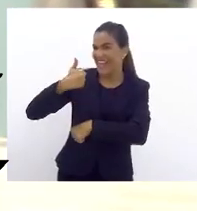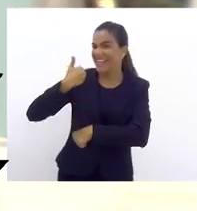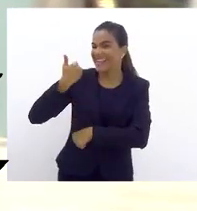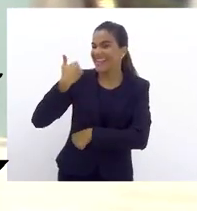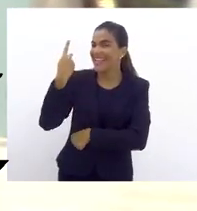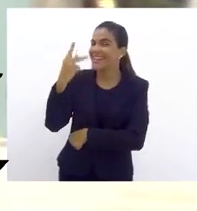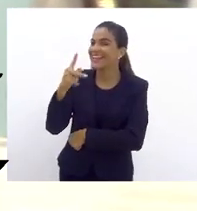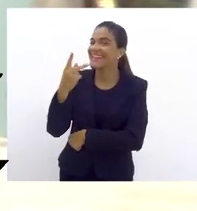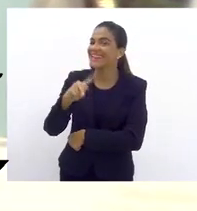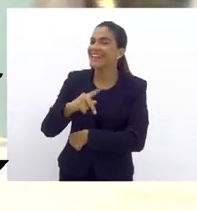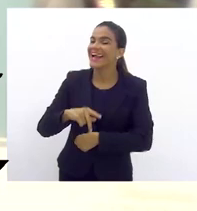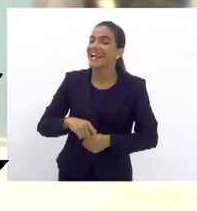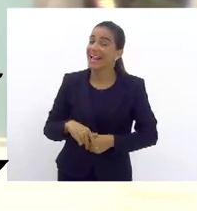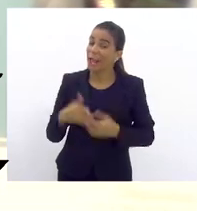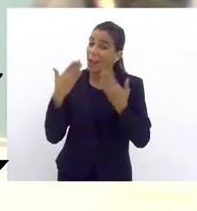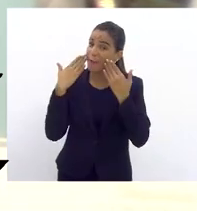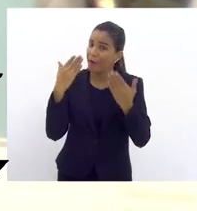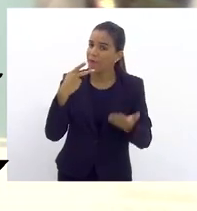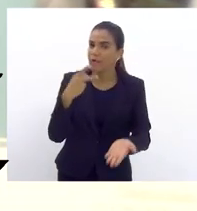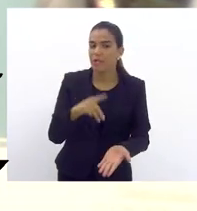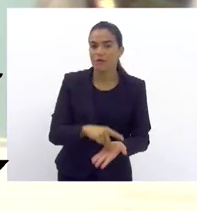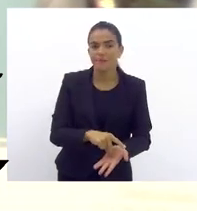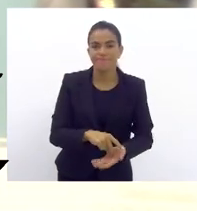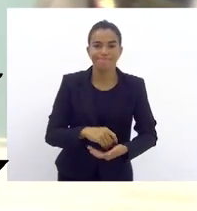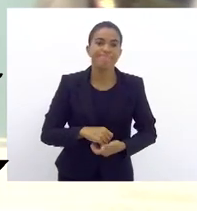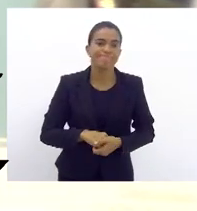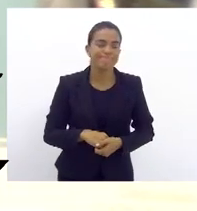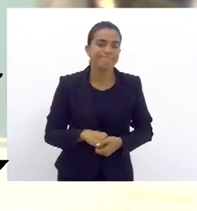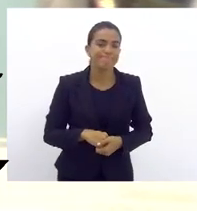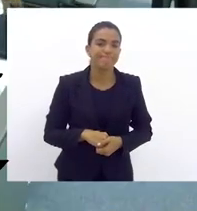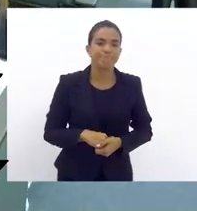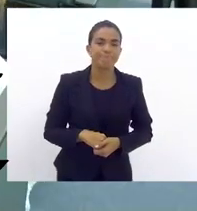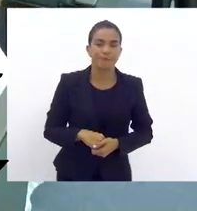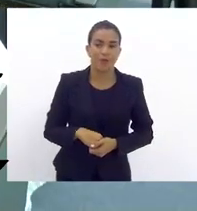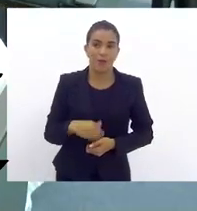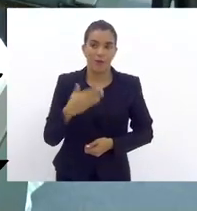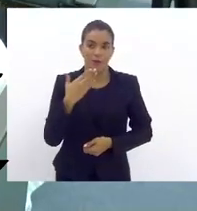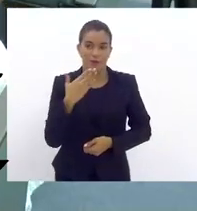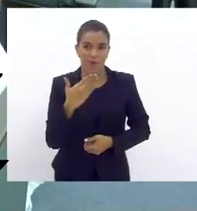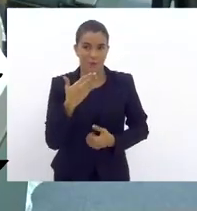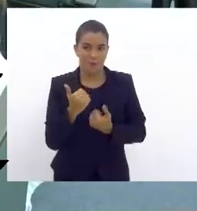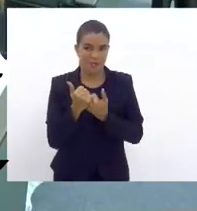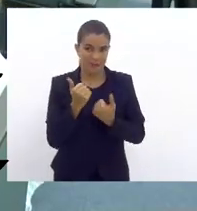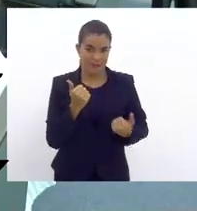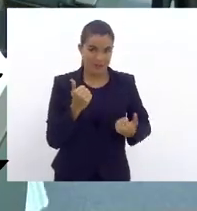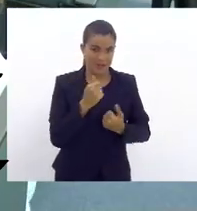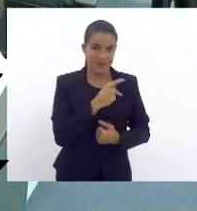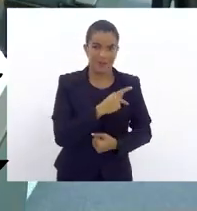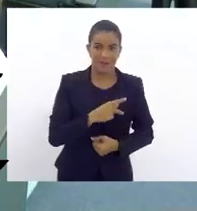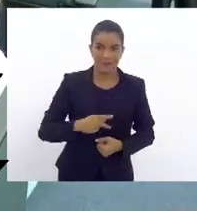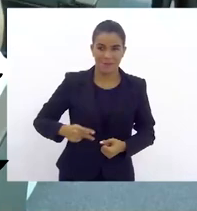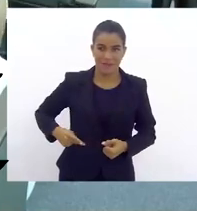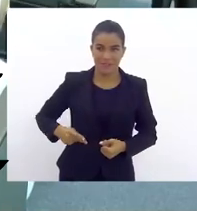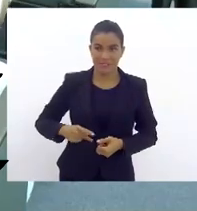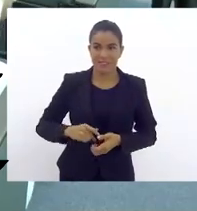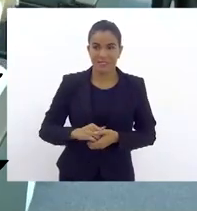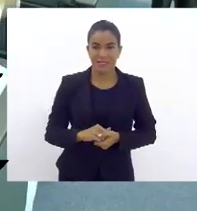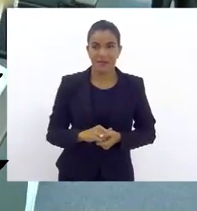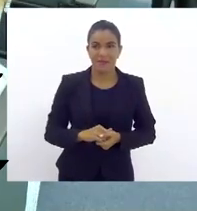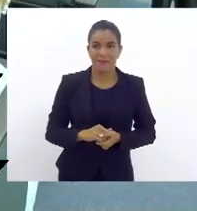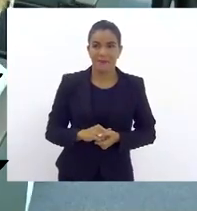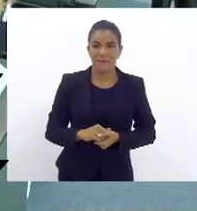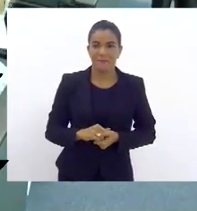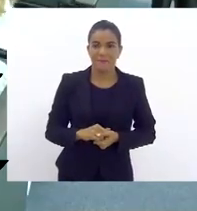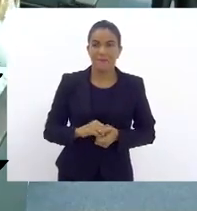som tive que expor a verdade né vou começar pedindo Assessoria do presidente para tirar